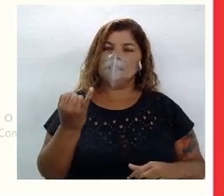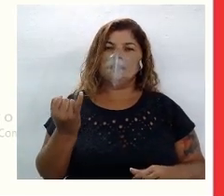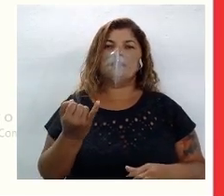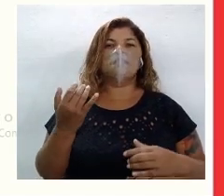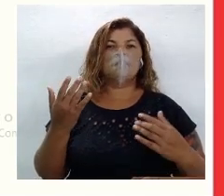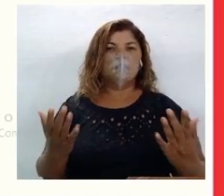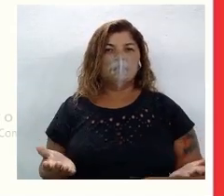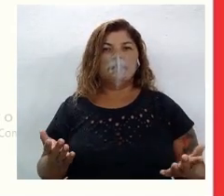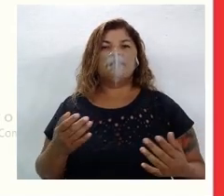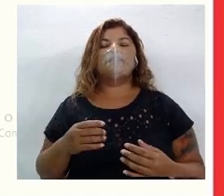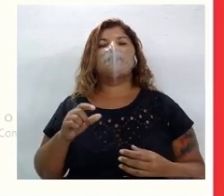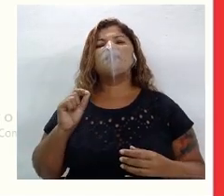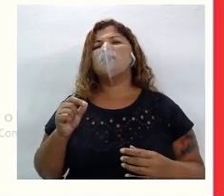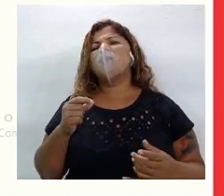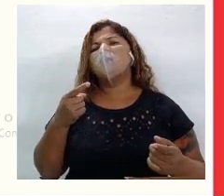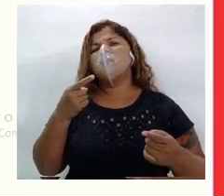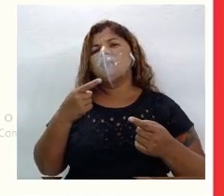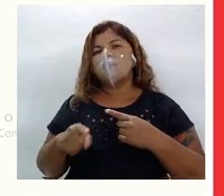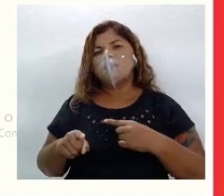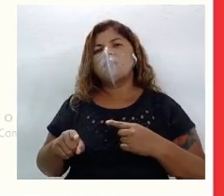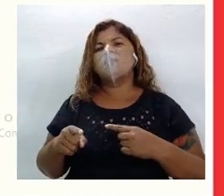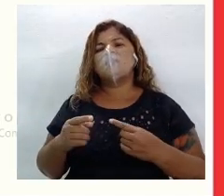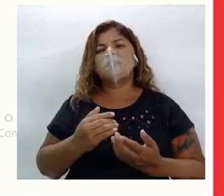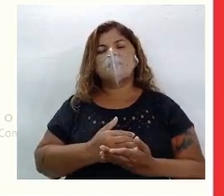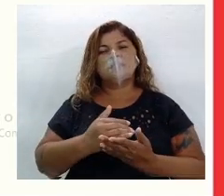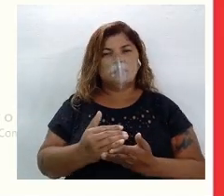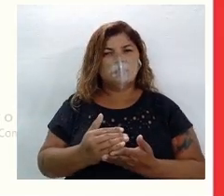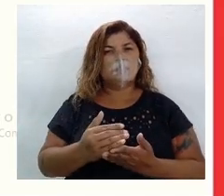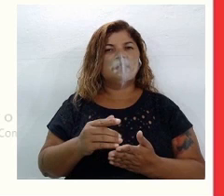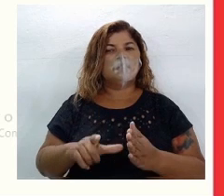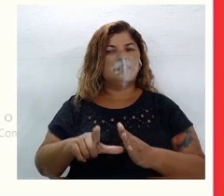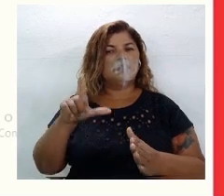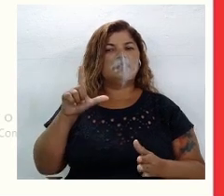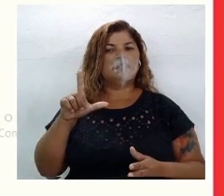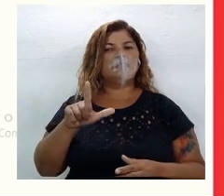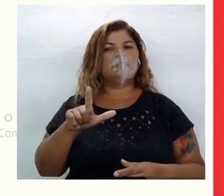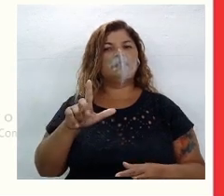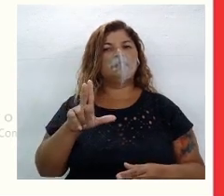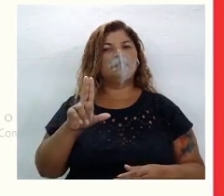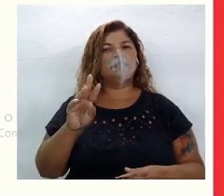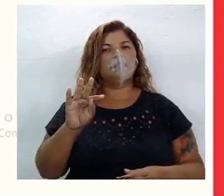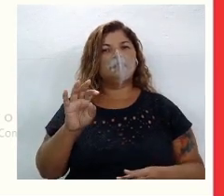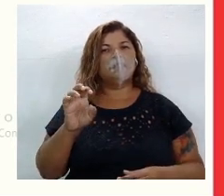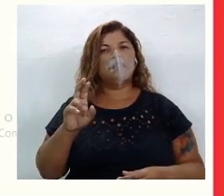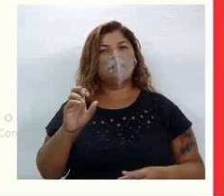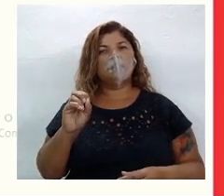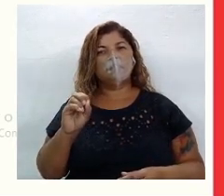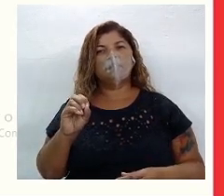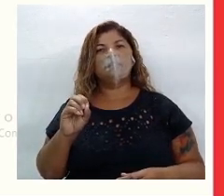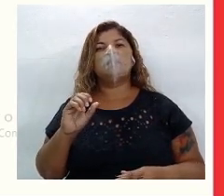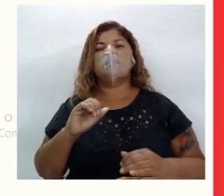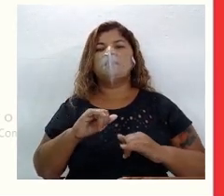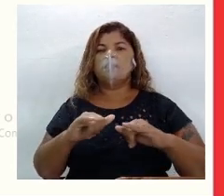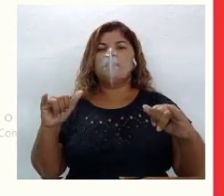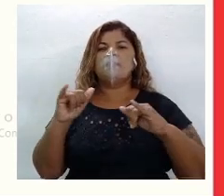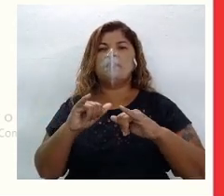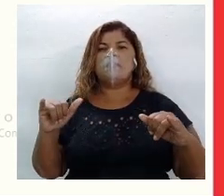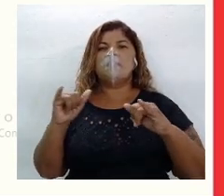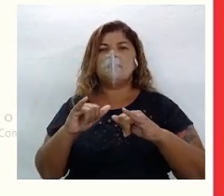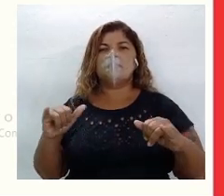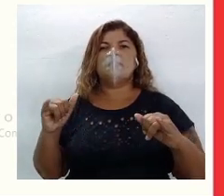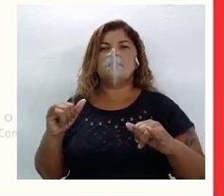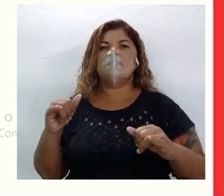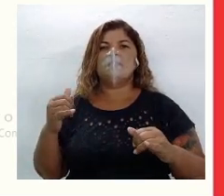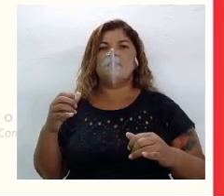Vamos ver. Essa discordância inicial de Martinho Lutero resultou na publicação de suas